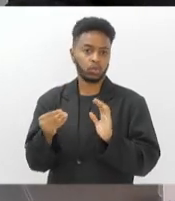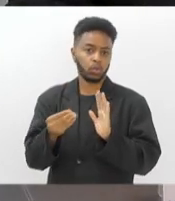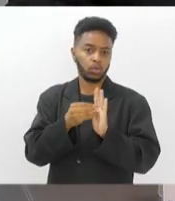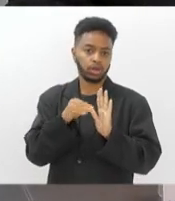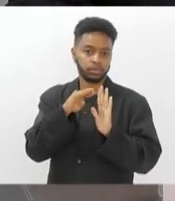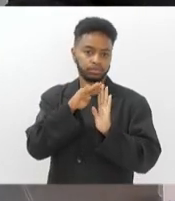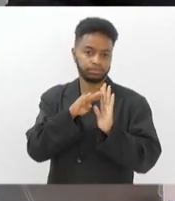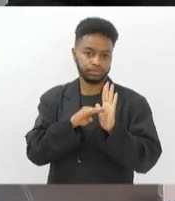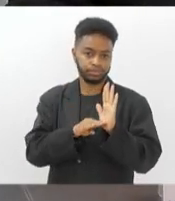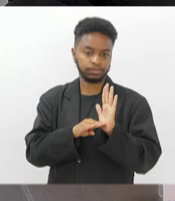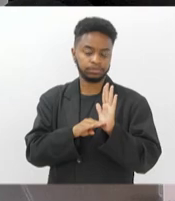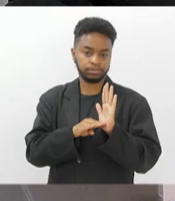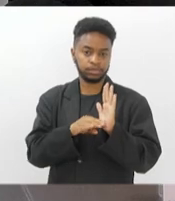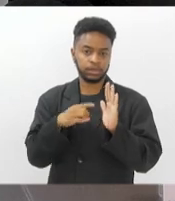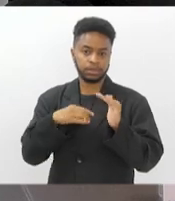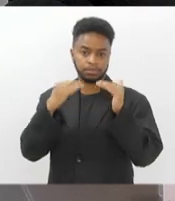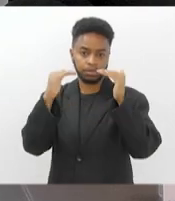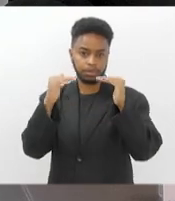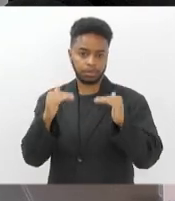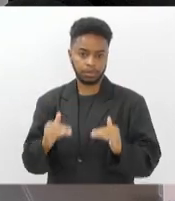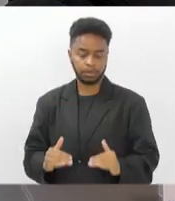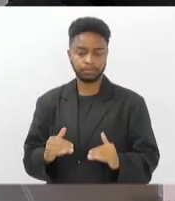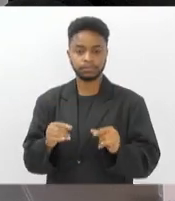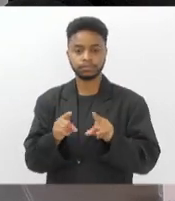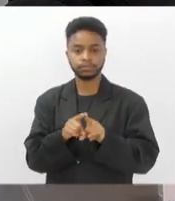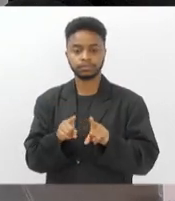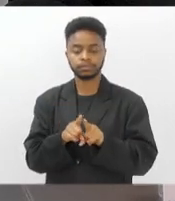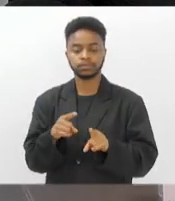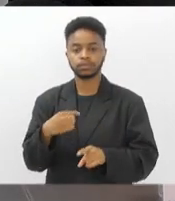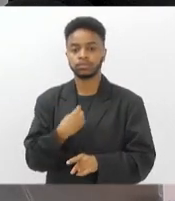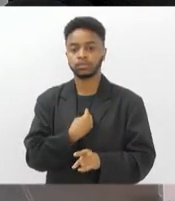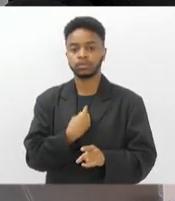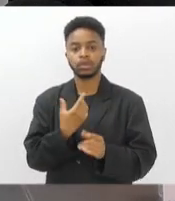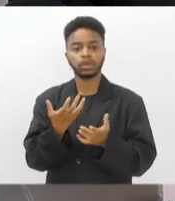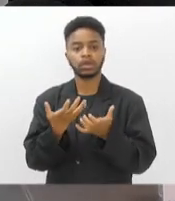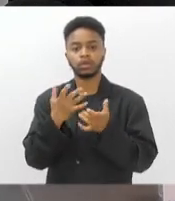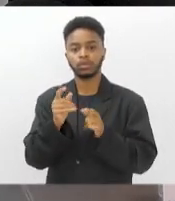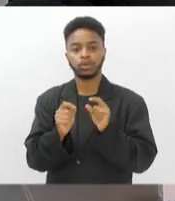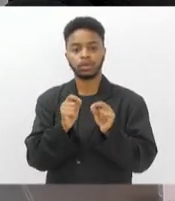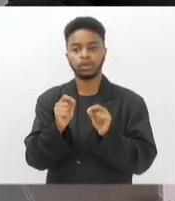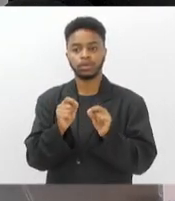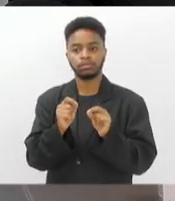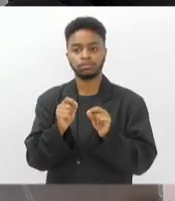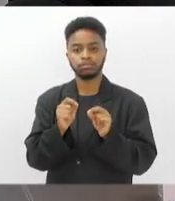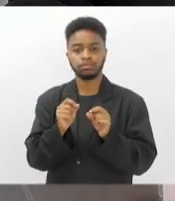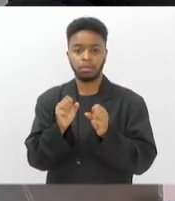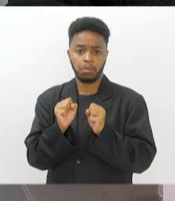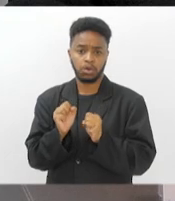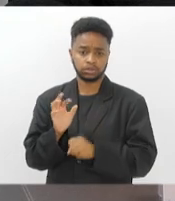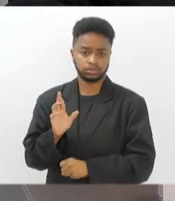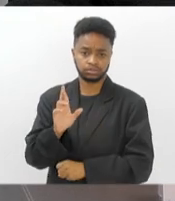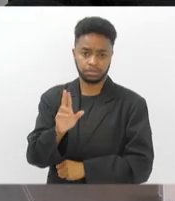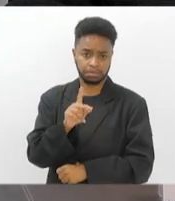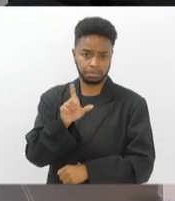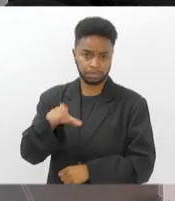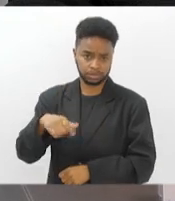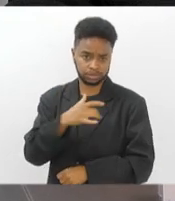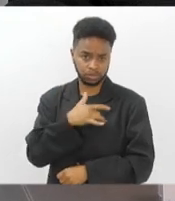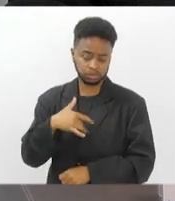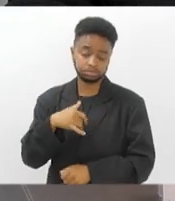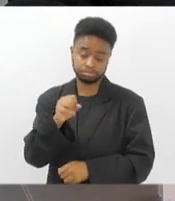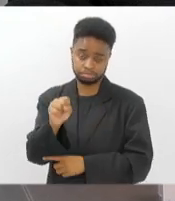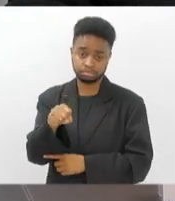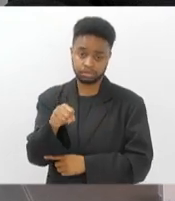já vieram aqui e a gente quer que os que eles eles podem falar pelos planos podem e Vejam